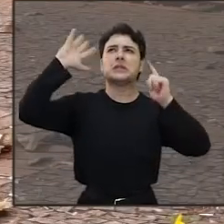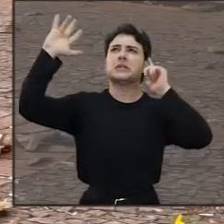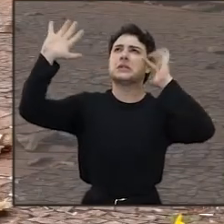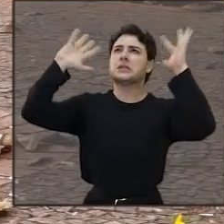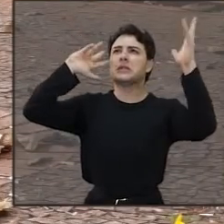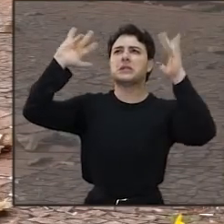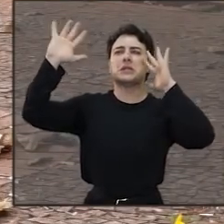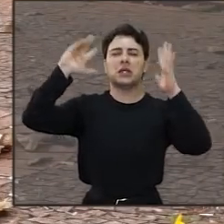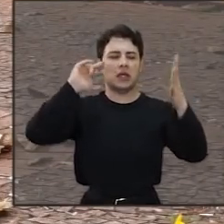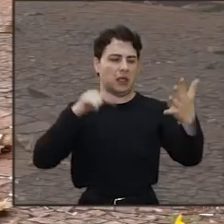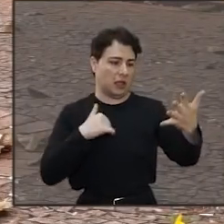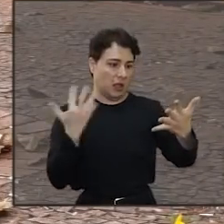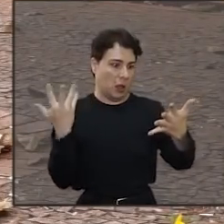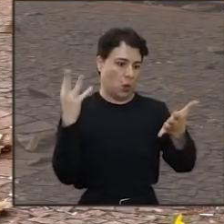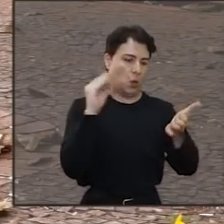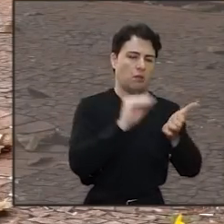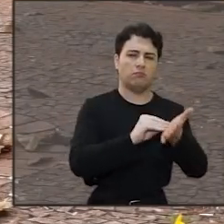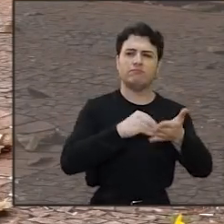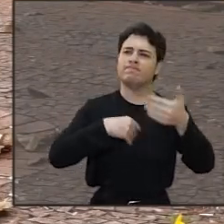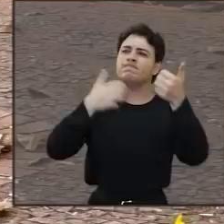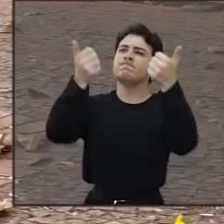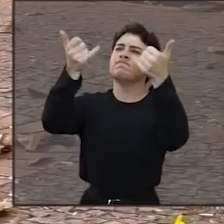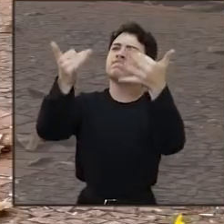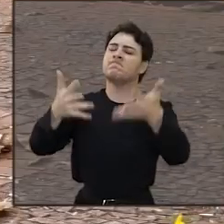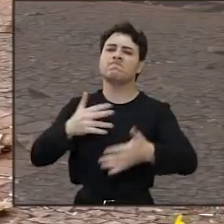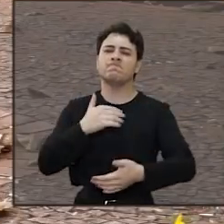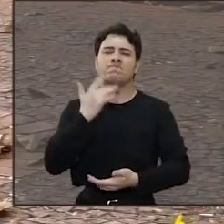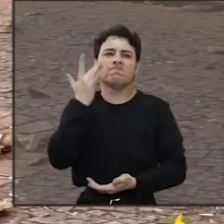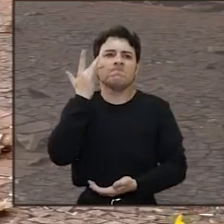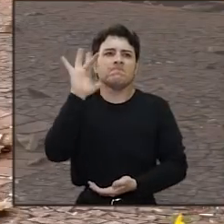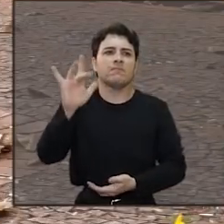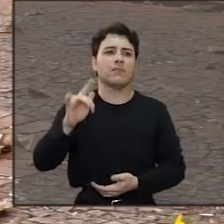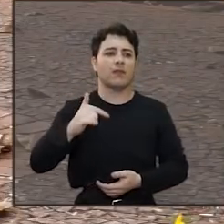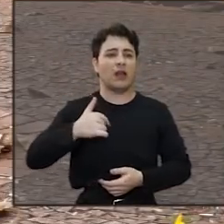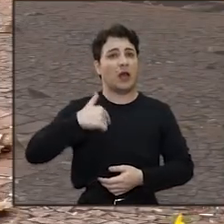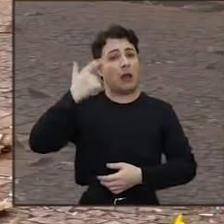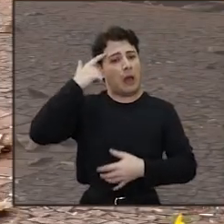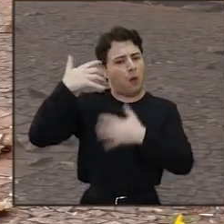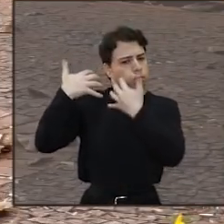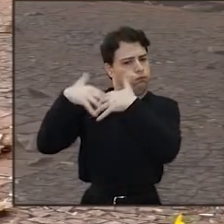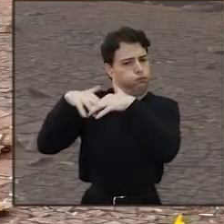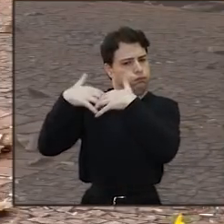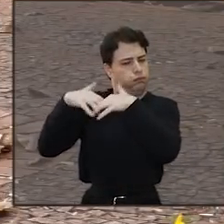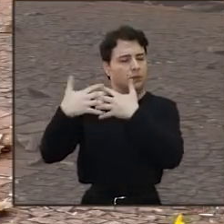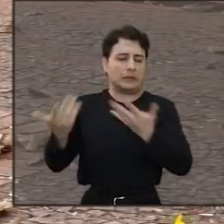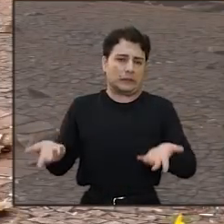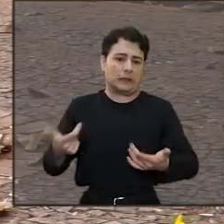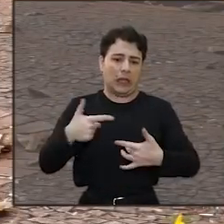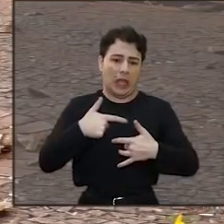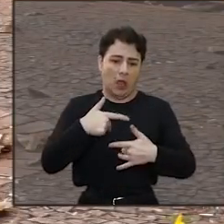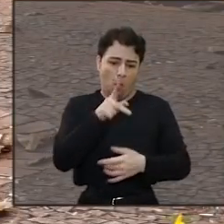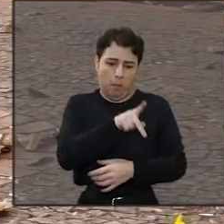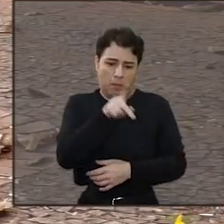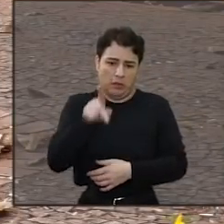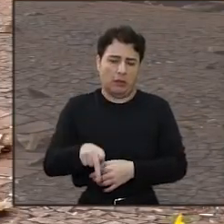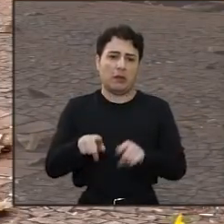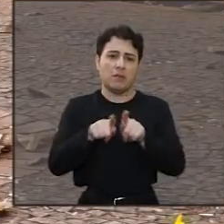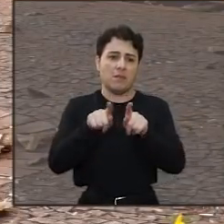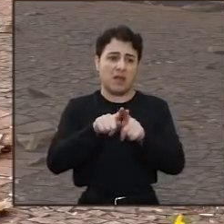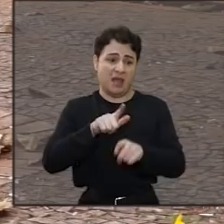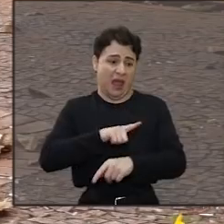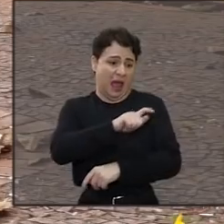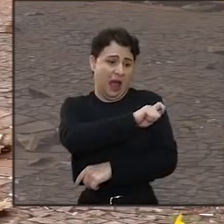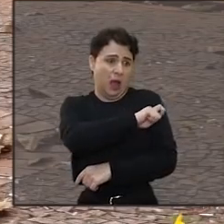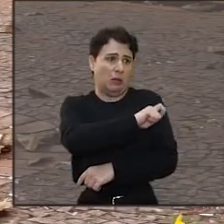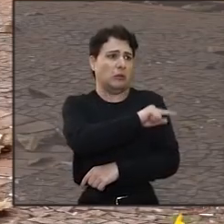durante o dia, né? É muito interessante isso. Não sei porquê, não sei explicar de onde veio isso, mas a minha cabeça sempre está a milhão, né? A gente é professor ainda, a gente ouve